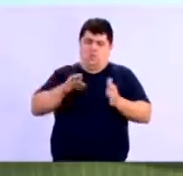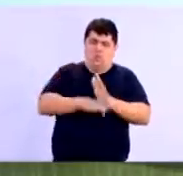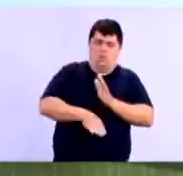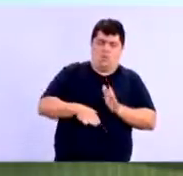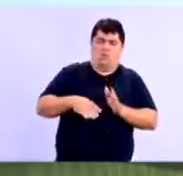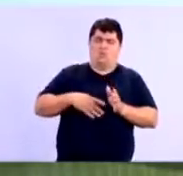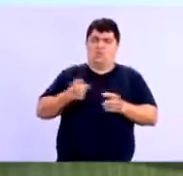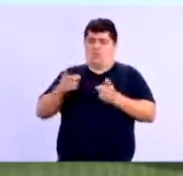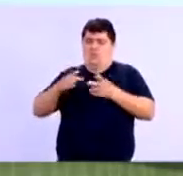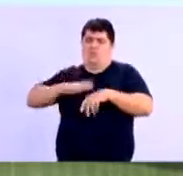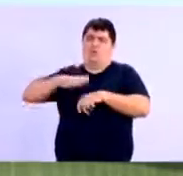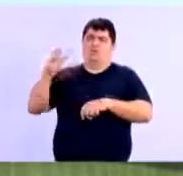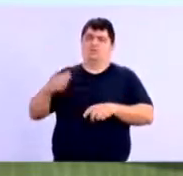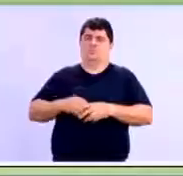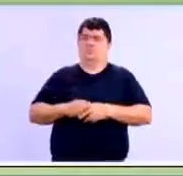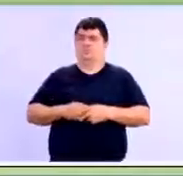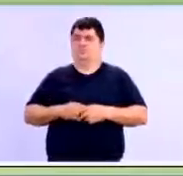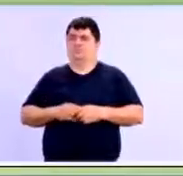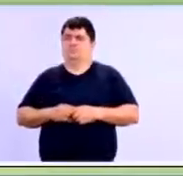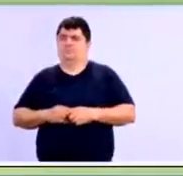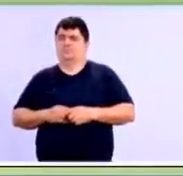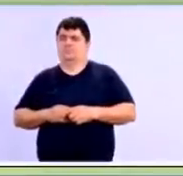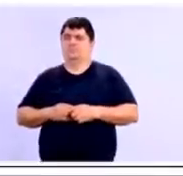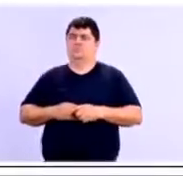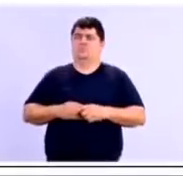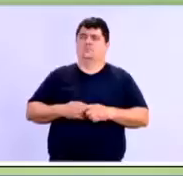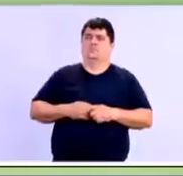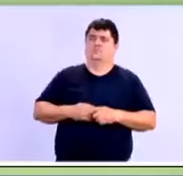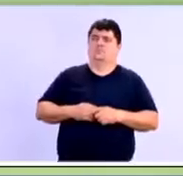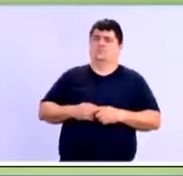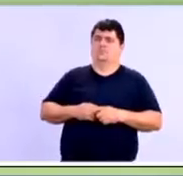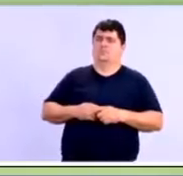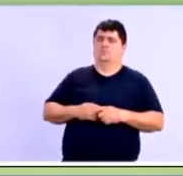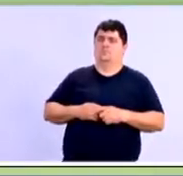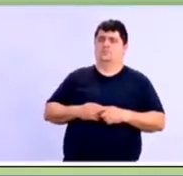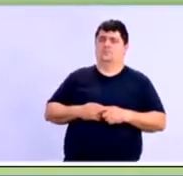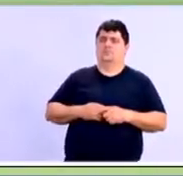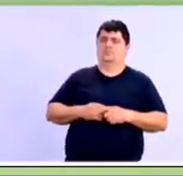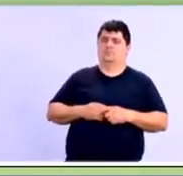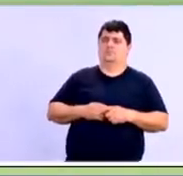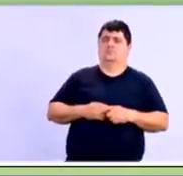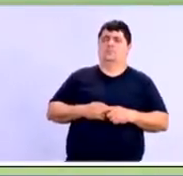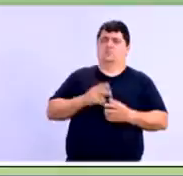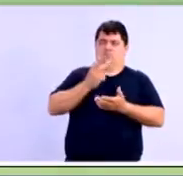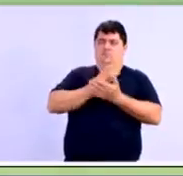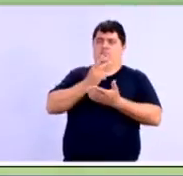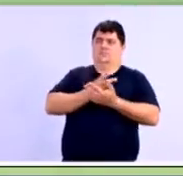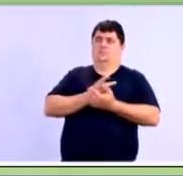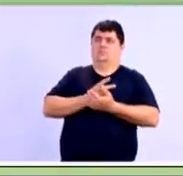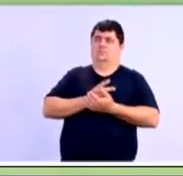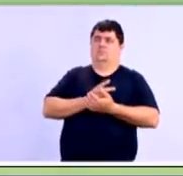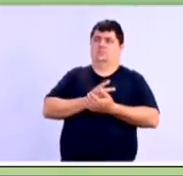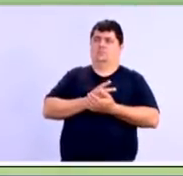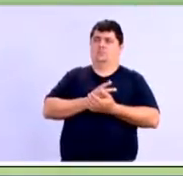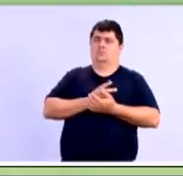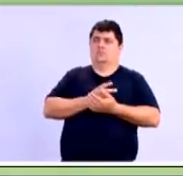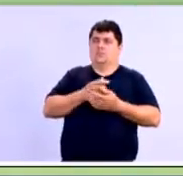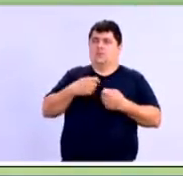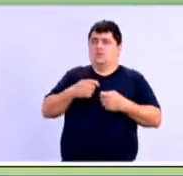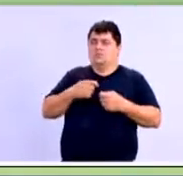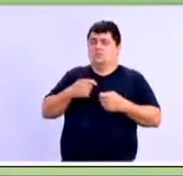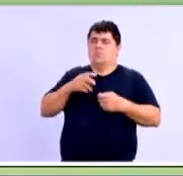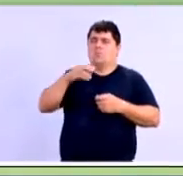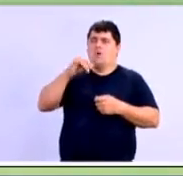giro e assim vai. Continuando na aula, que a gente vai falar um pouco mais sobre isso, já que a gente está falando de margem,